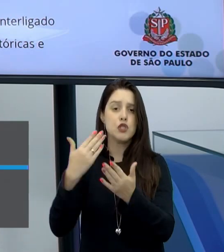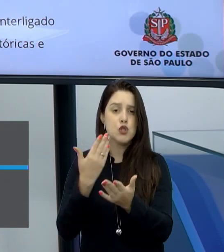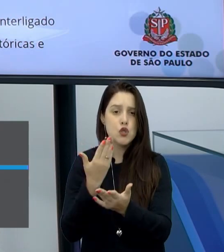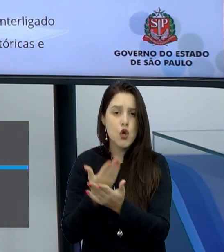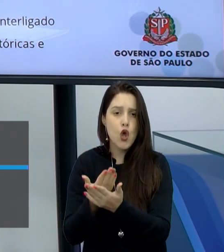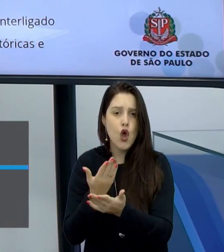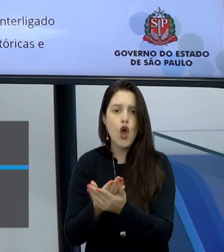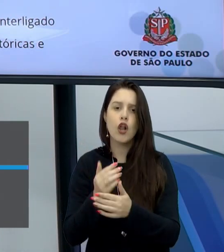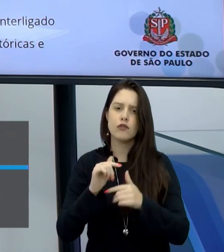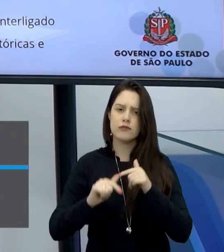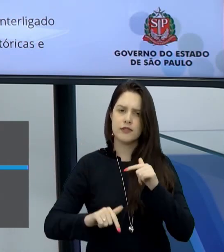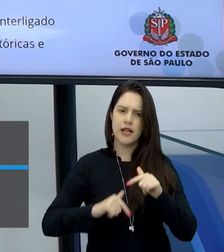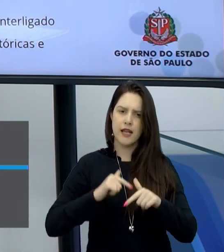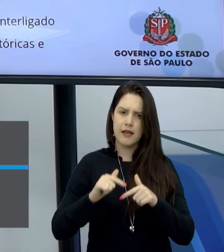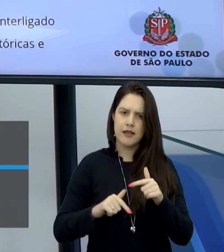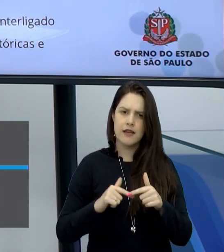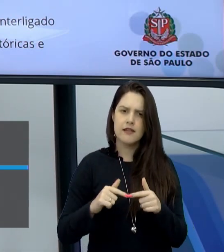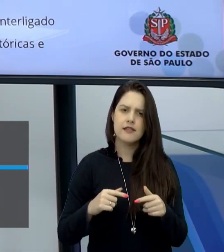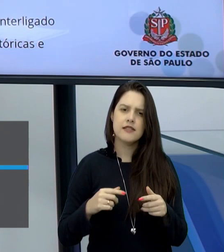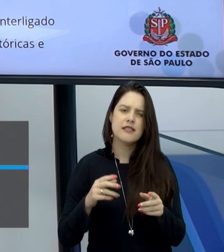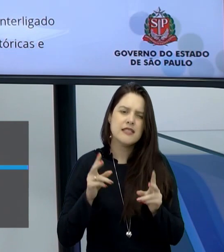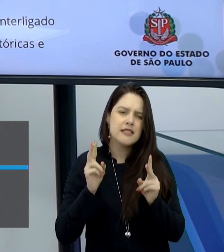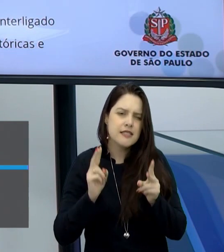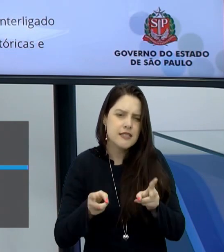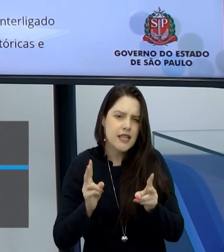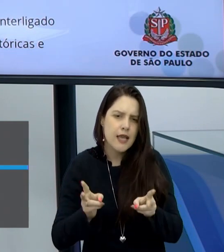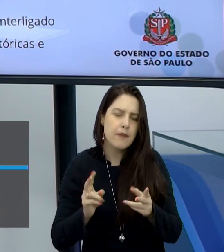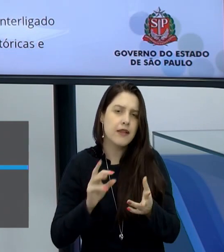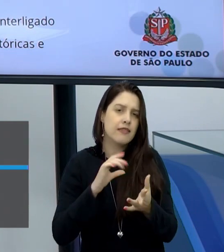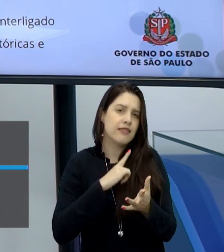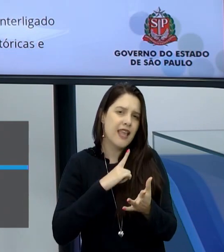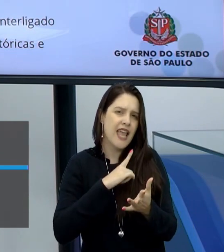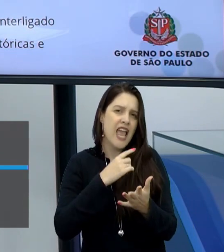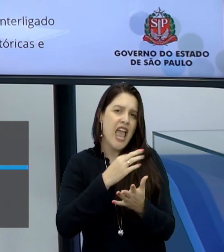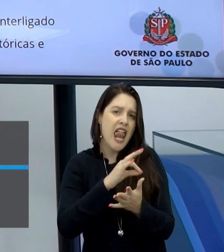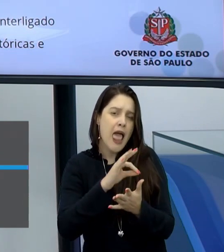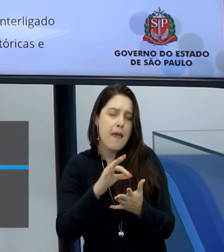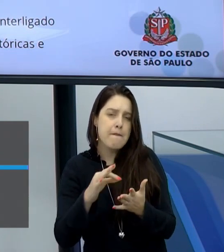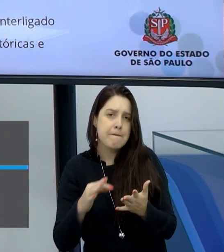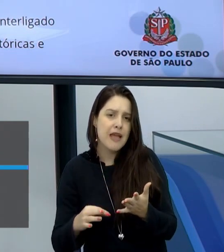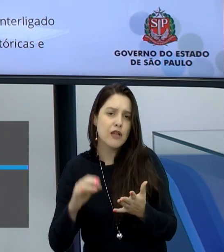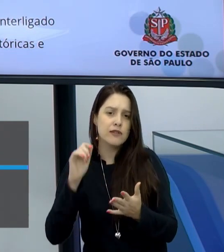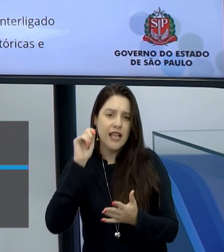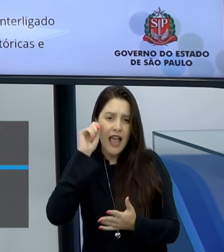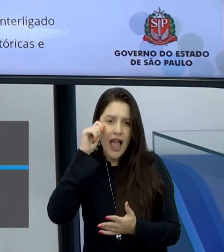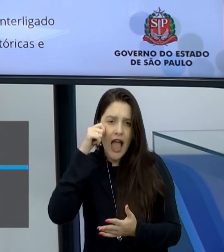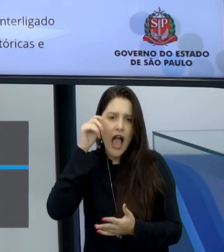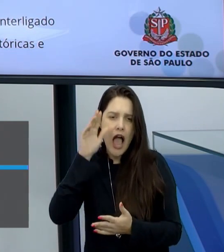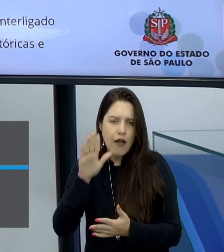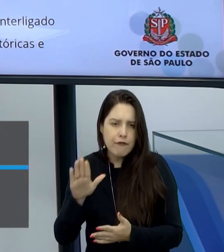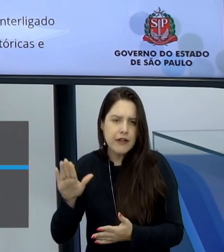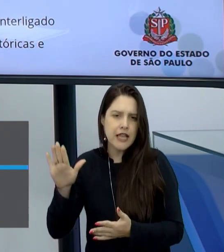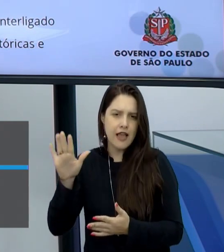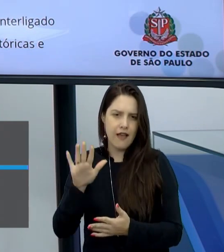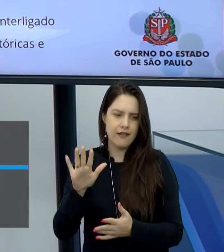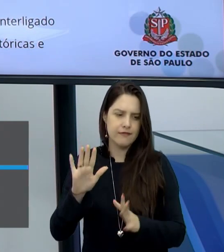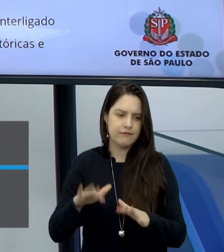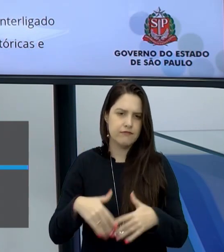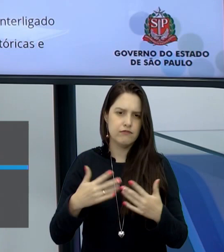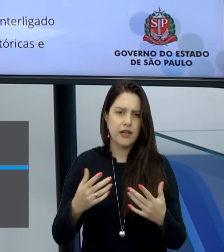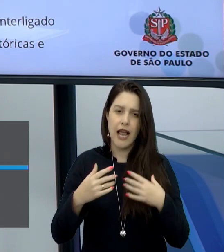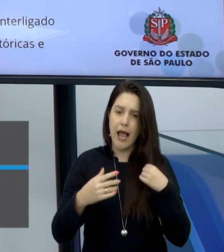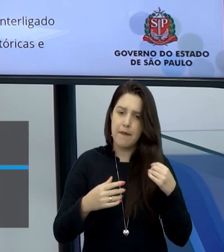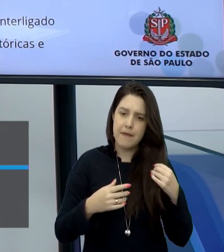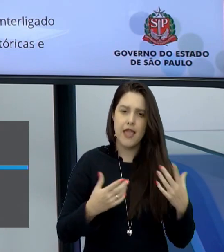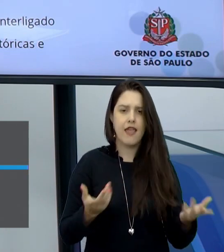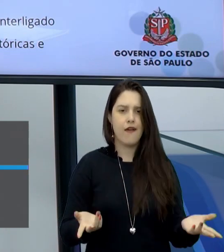maiores do trabalho, eu sempre vivenciei elementos da matriz africana, né? Então, quem são esses elementos? Cabelo,